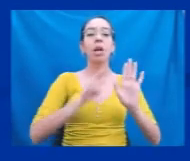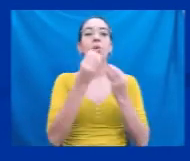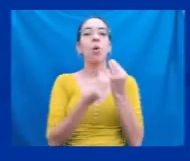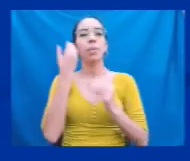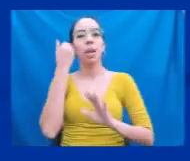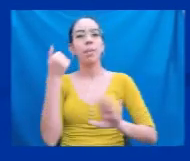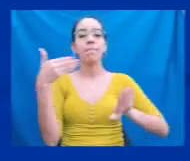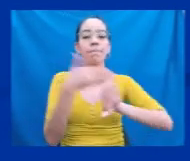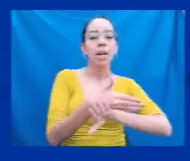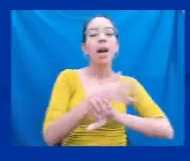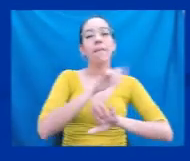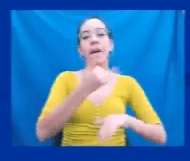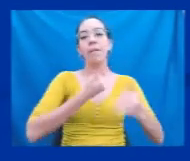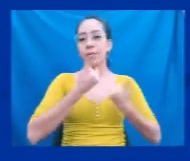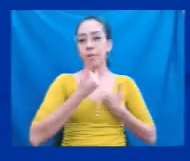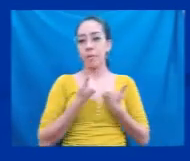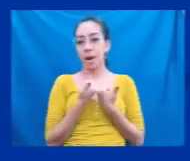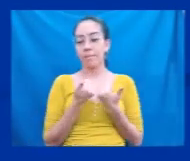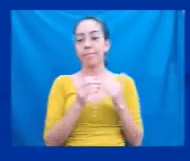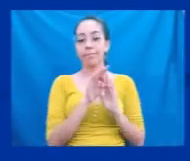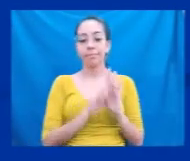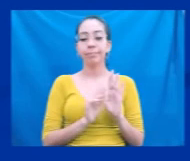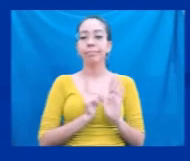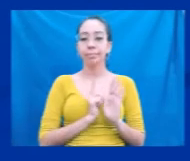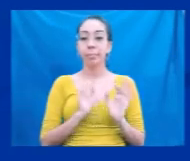pode acessar essa informação.